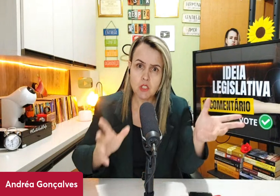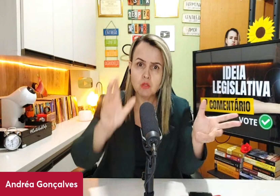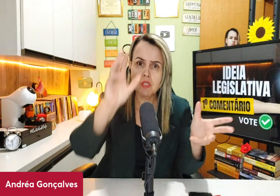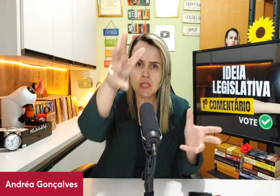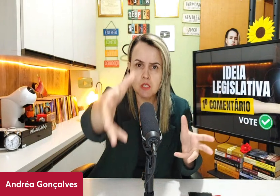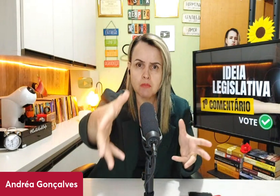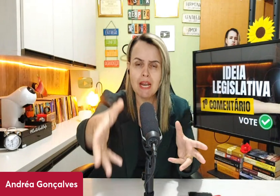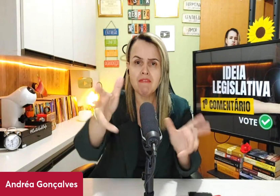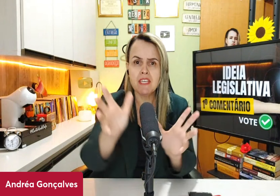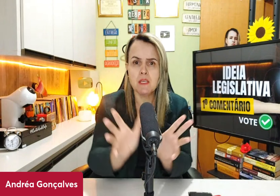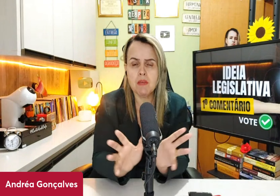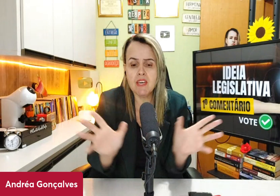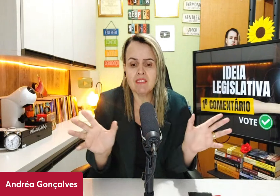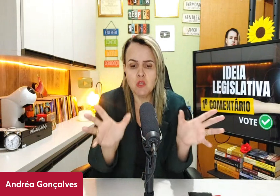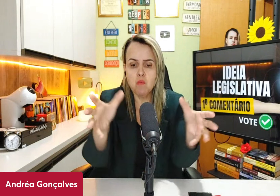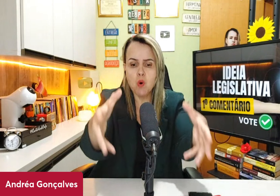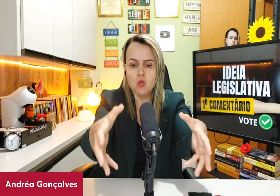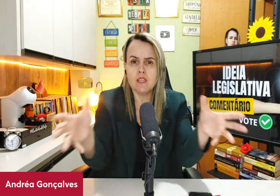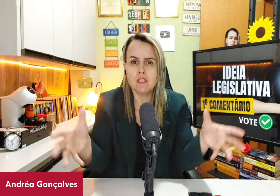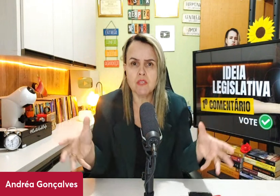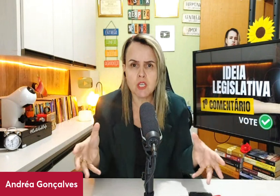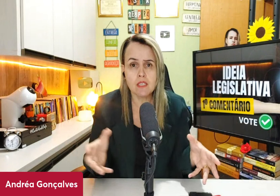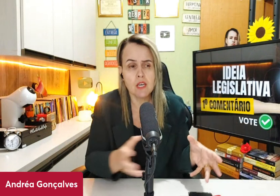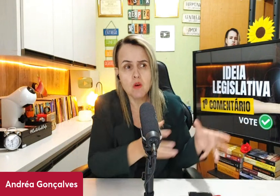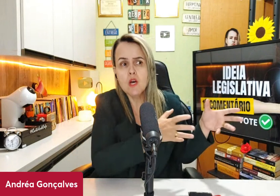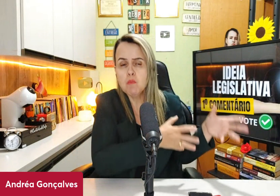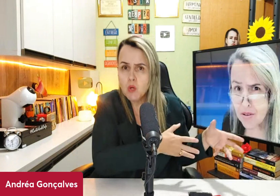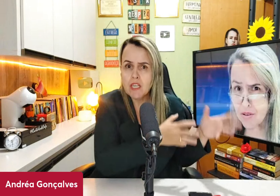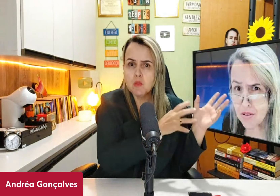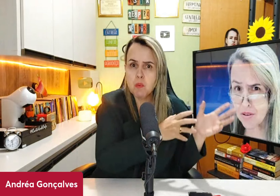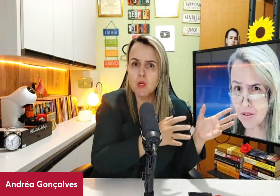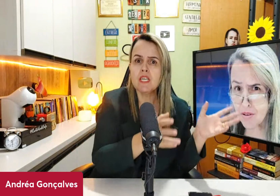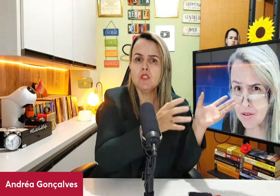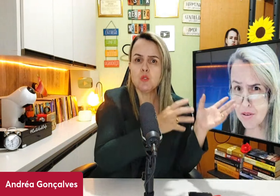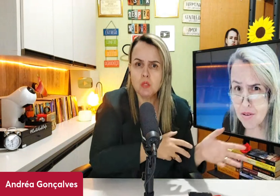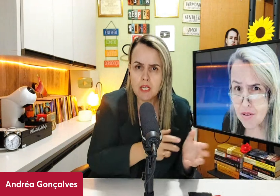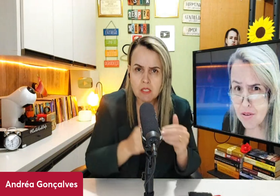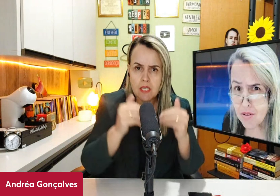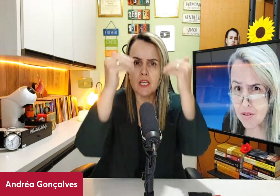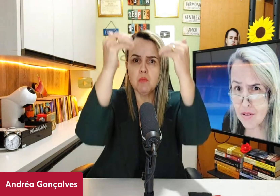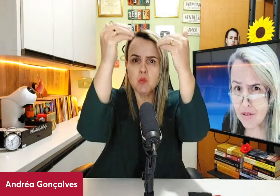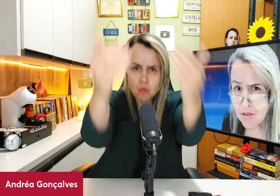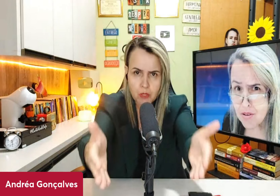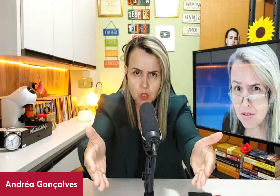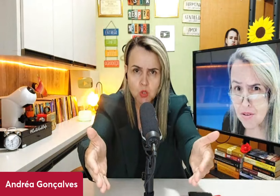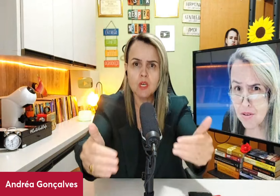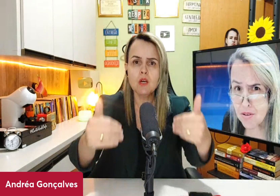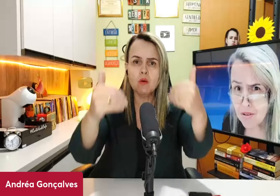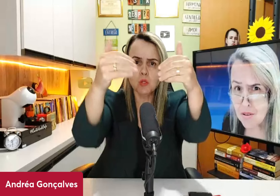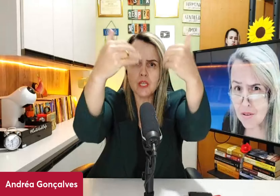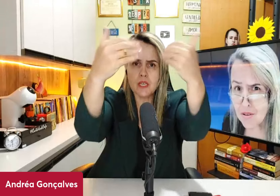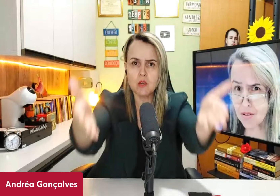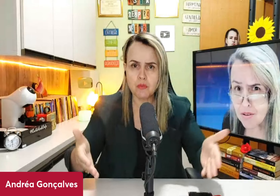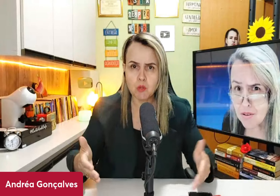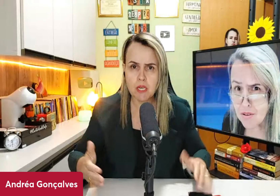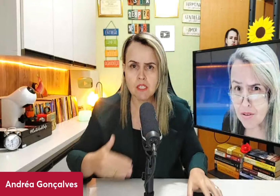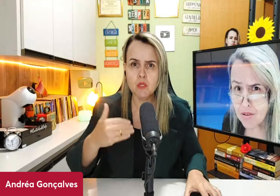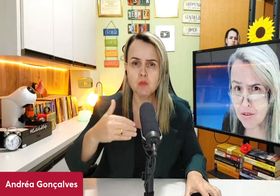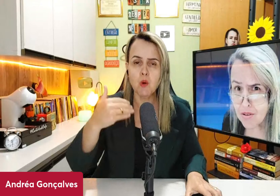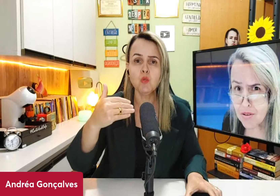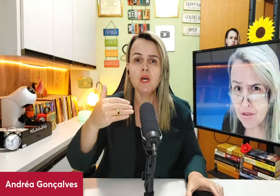e acredito que Silas Malafaia também vai entrar no bojo dessa investigação porque ele expôs antes do 7 de Setembro um vídeo com toda essa